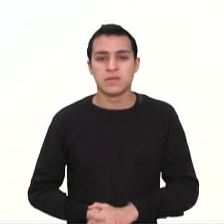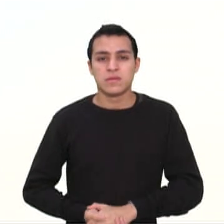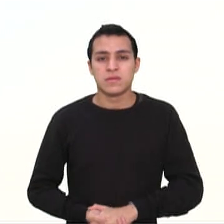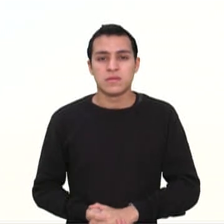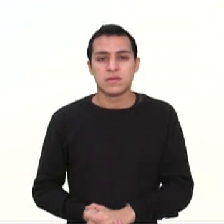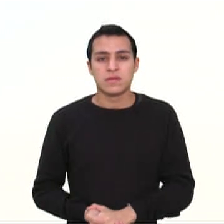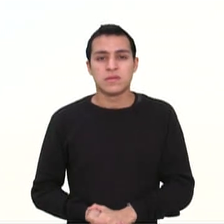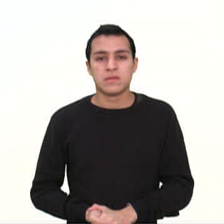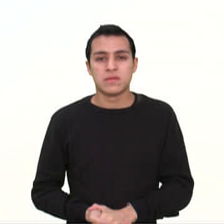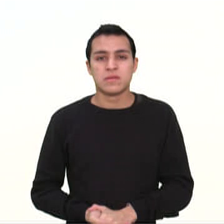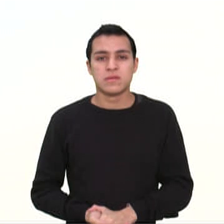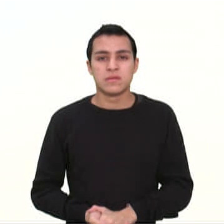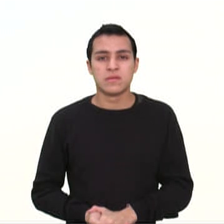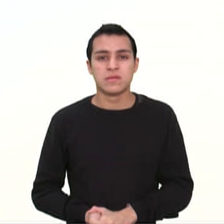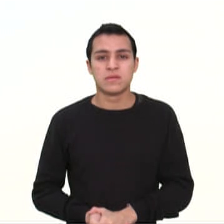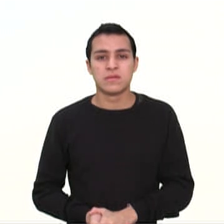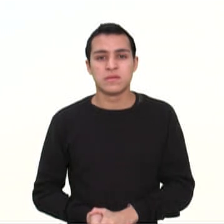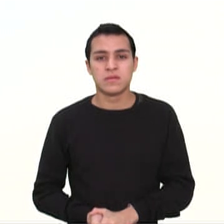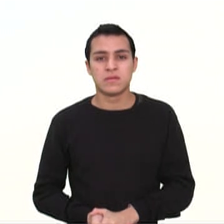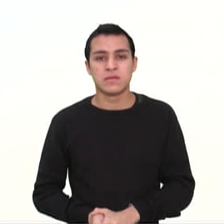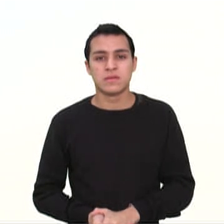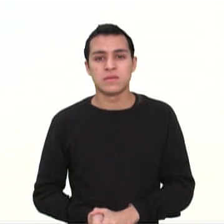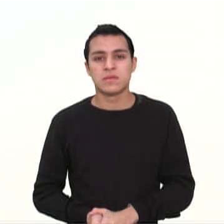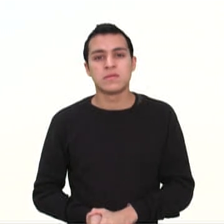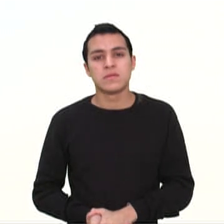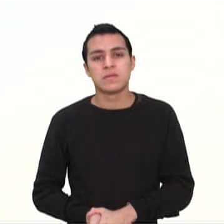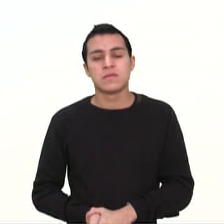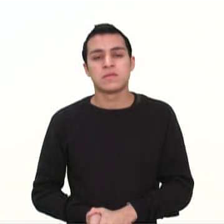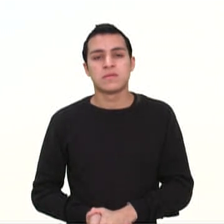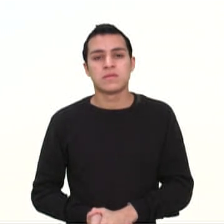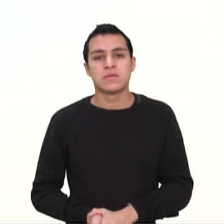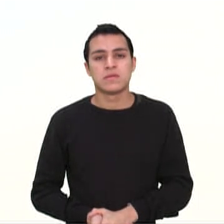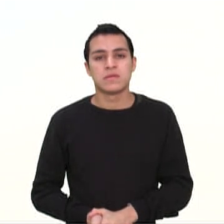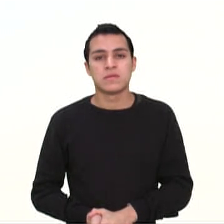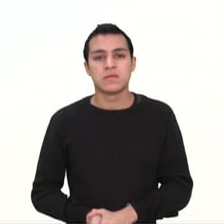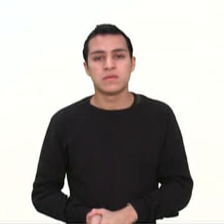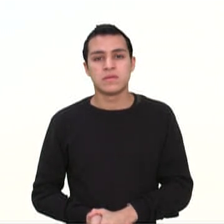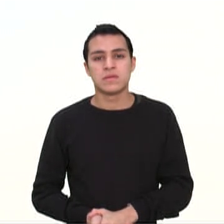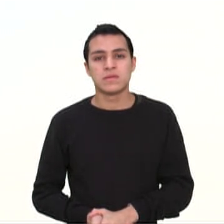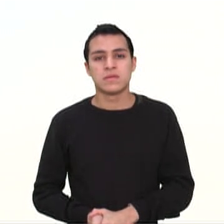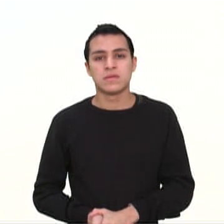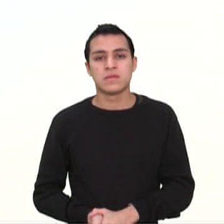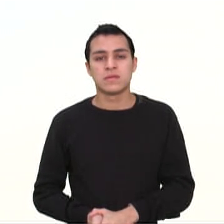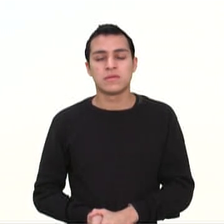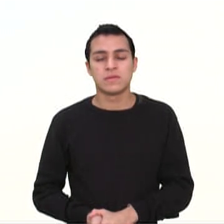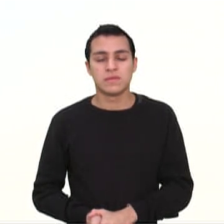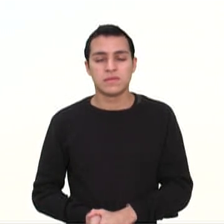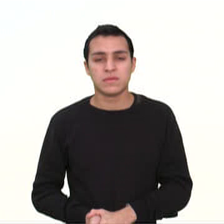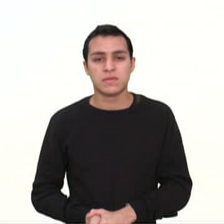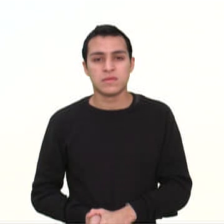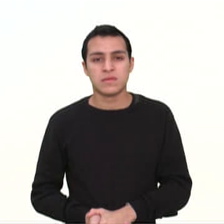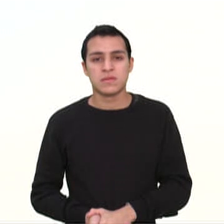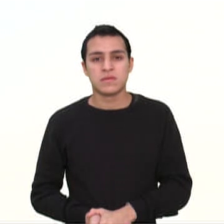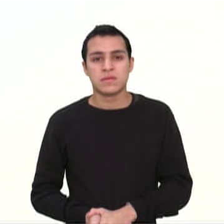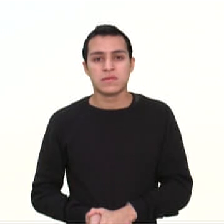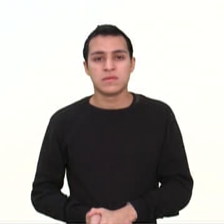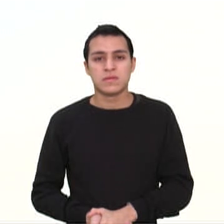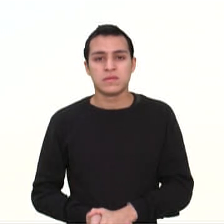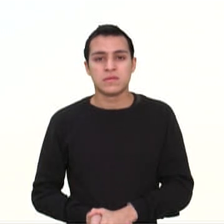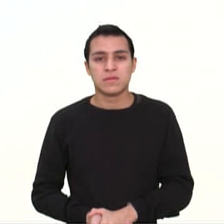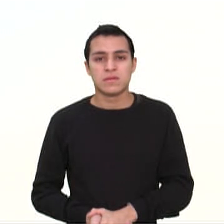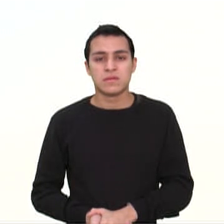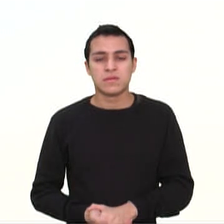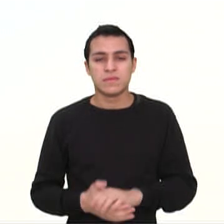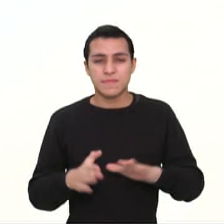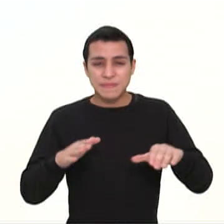in the sand? May is used by the kids to ask permission or talk about probability.